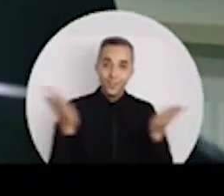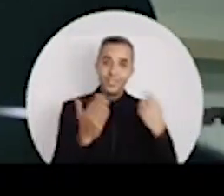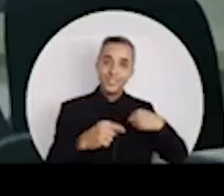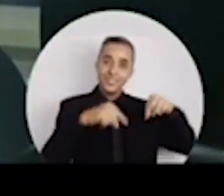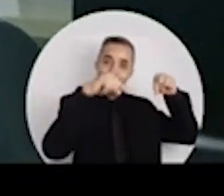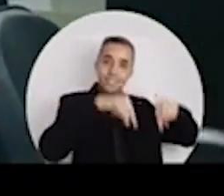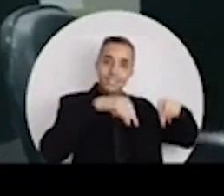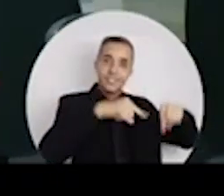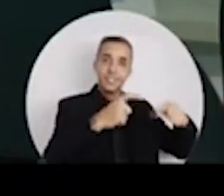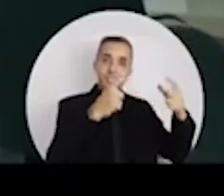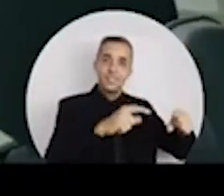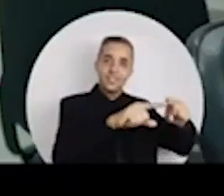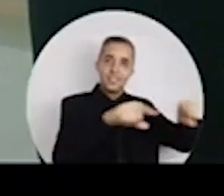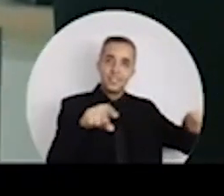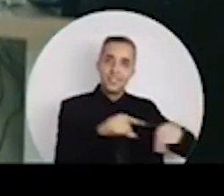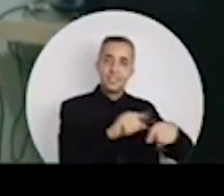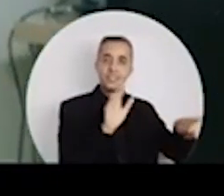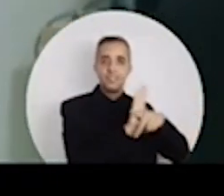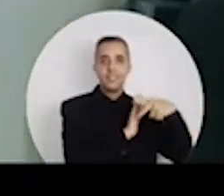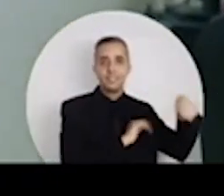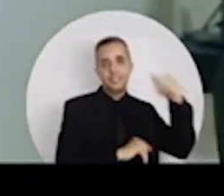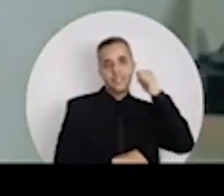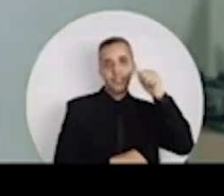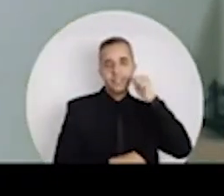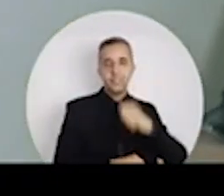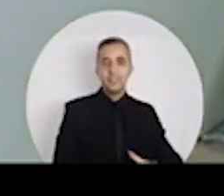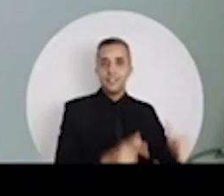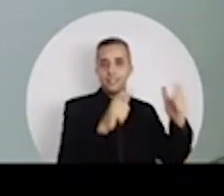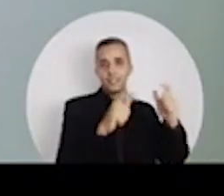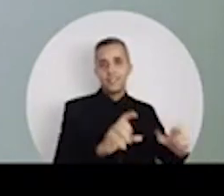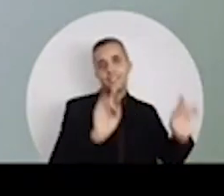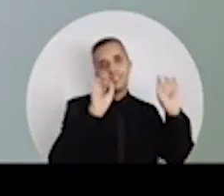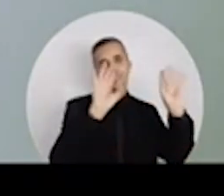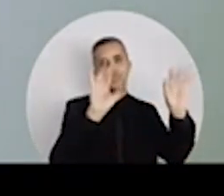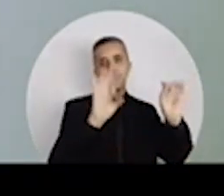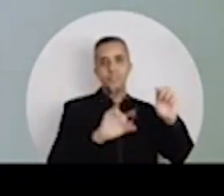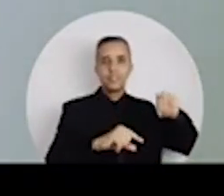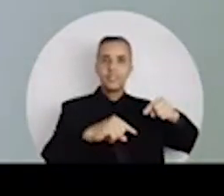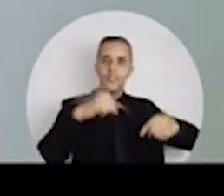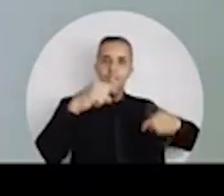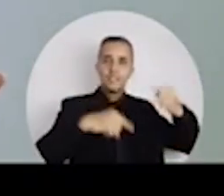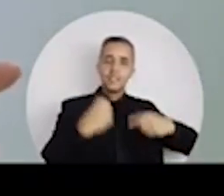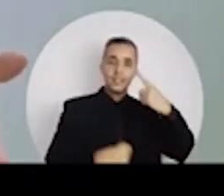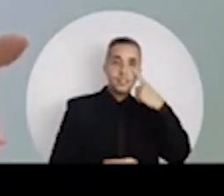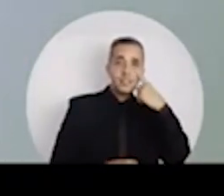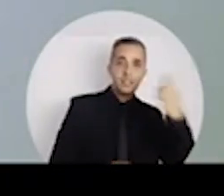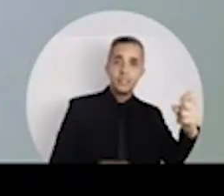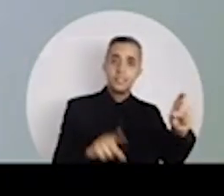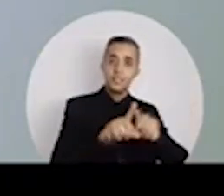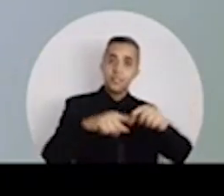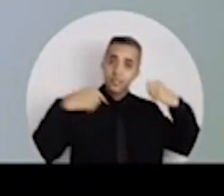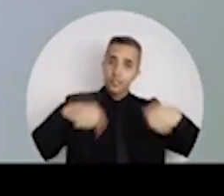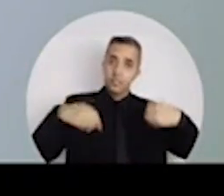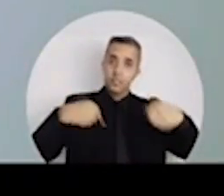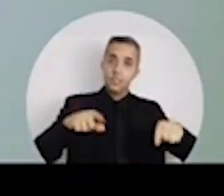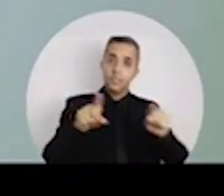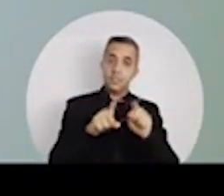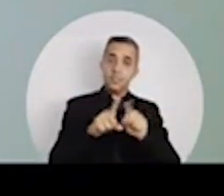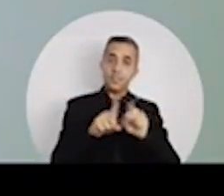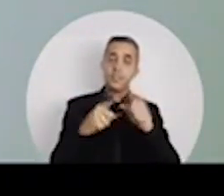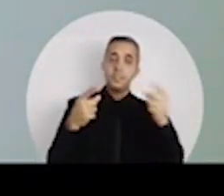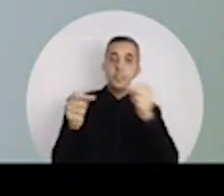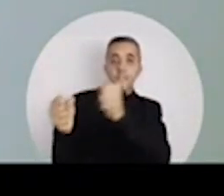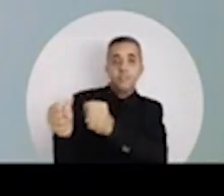Oi, oi, hoje eu tô aqui na Sala da Mulher, um espaço criado com muito carinho para tratar de assuntos de interesse, necessidades